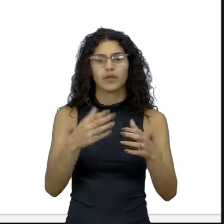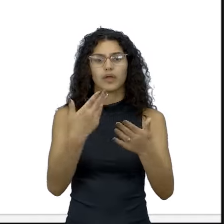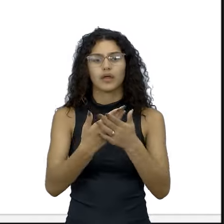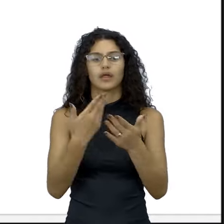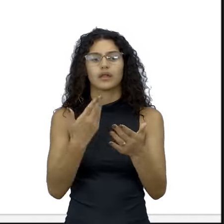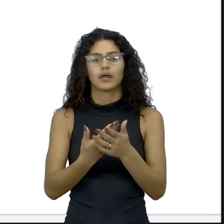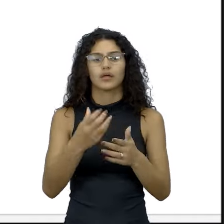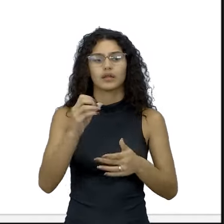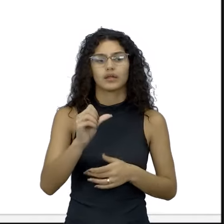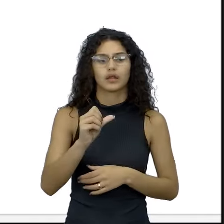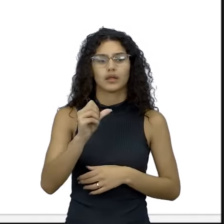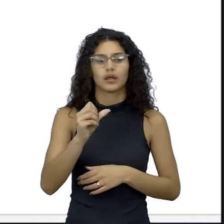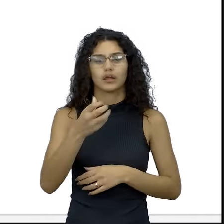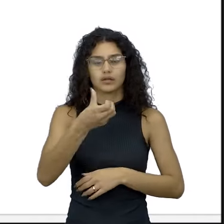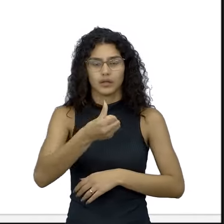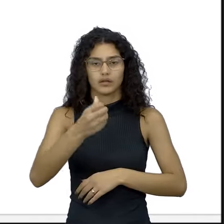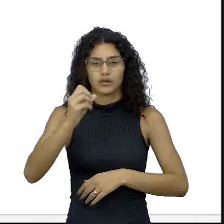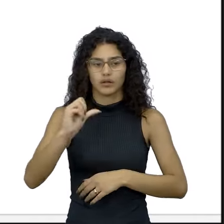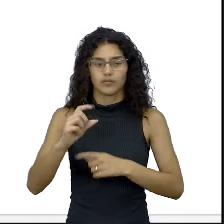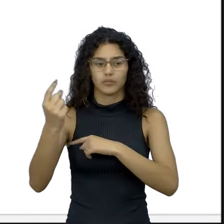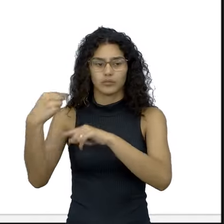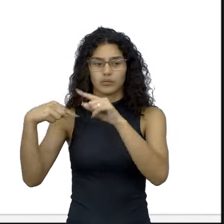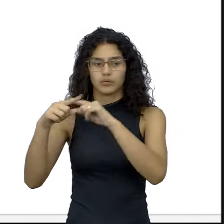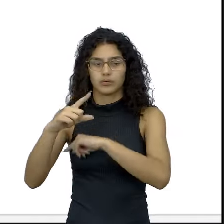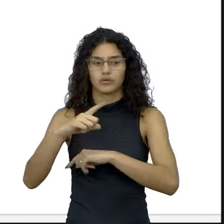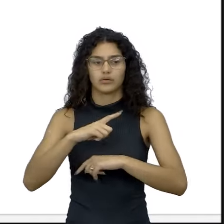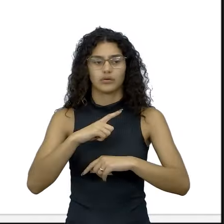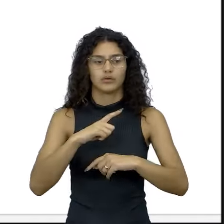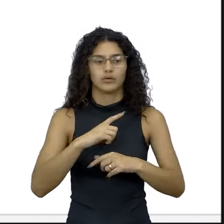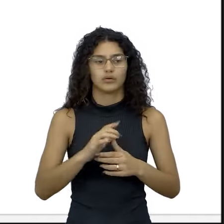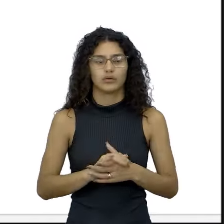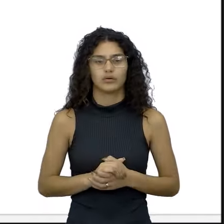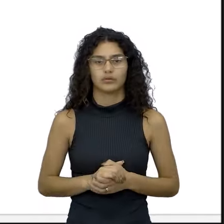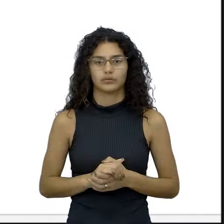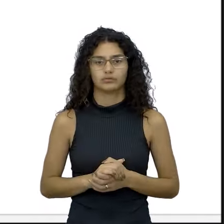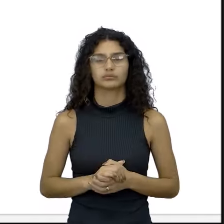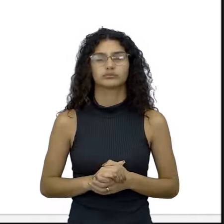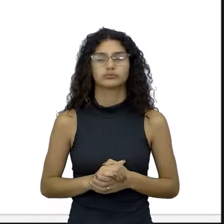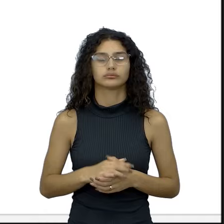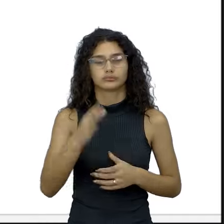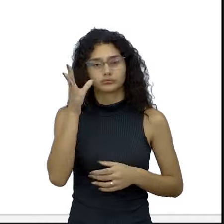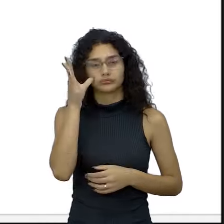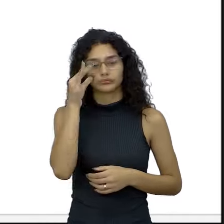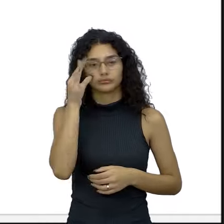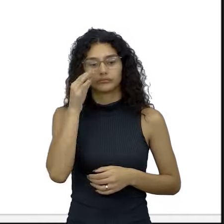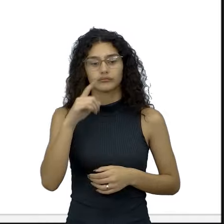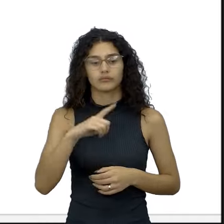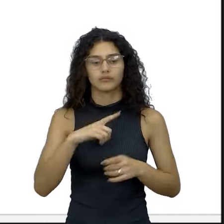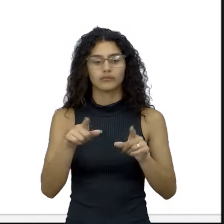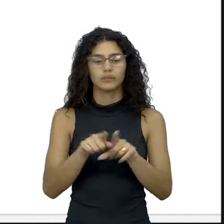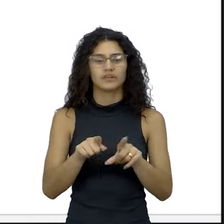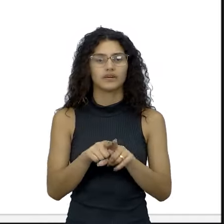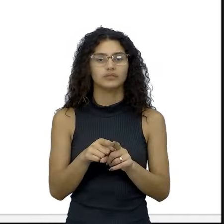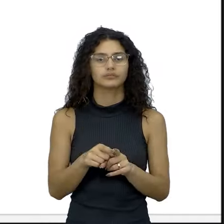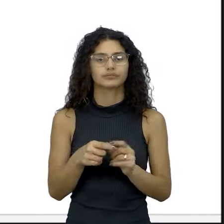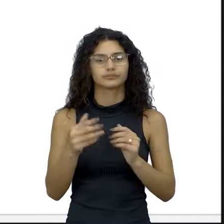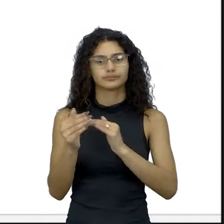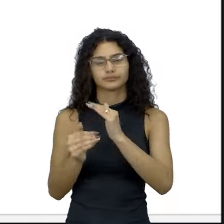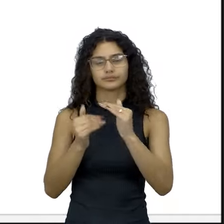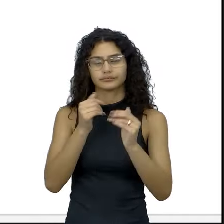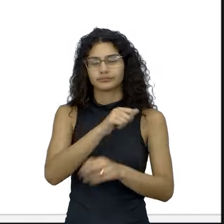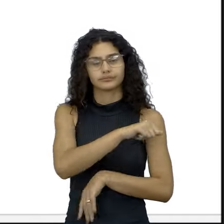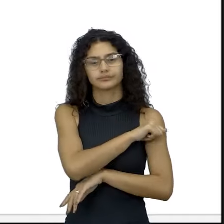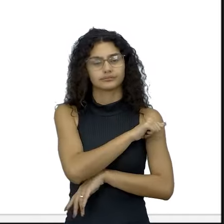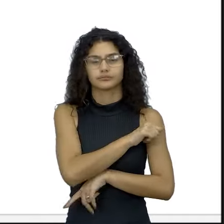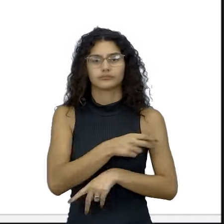9, elas promovem a exploração do gênero, verbete de curiosidade, levando os estudantes